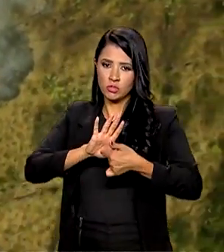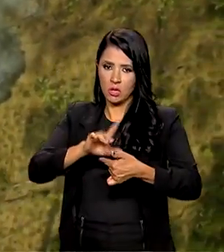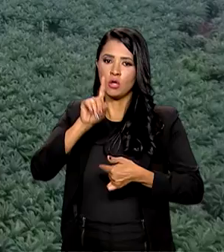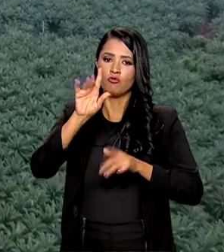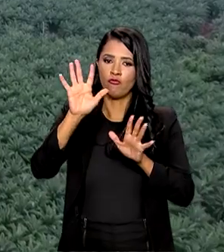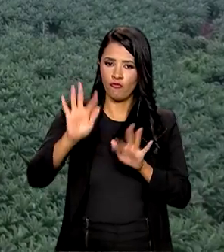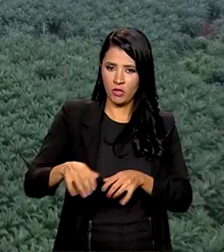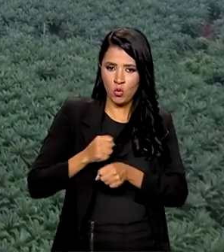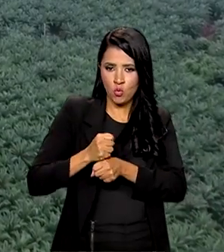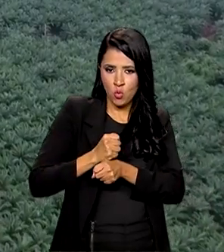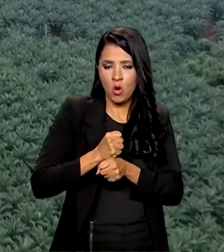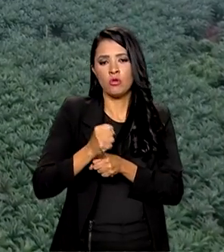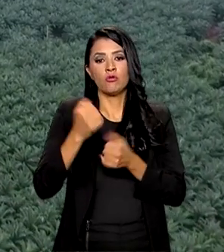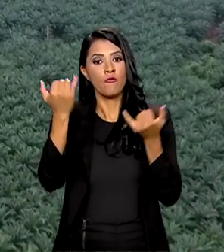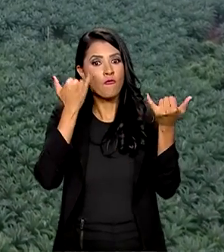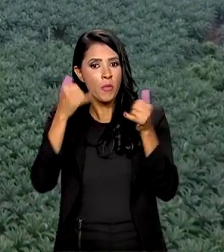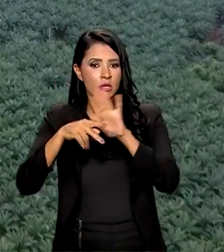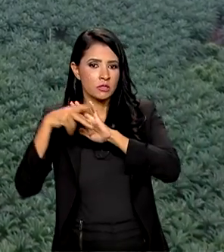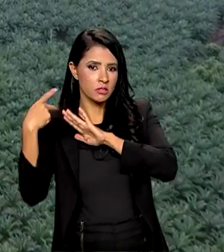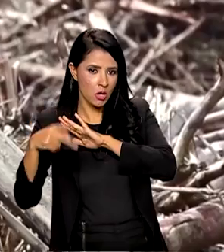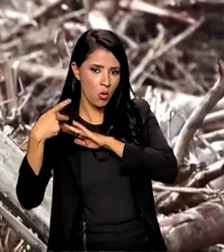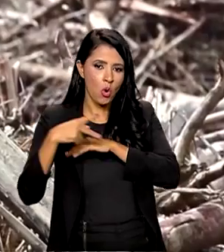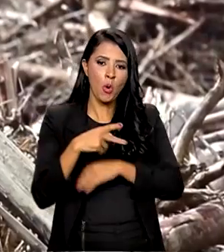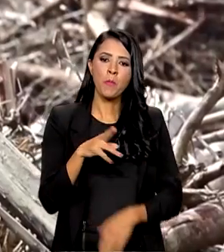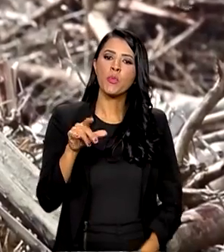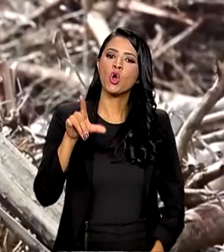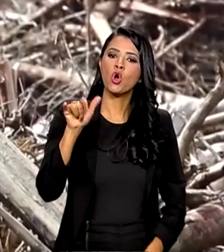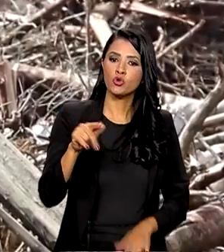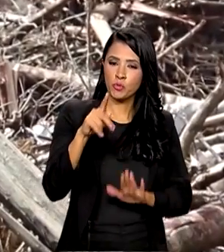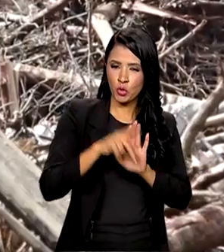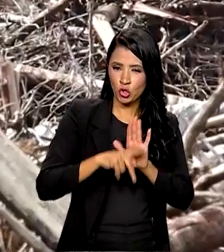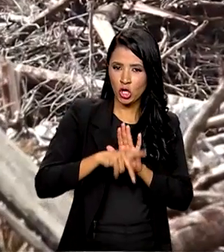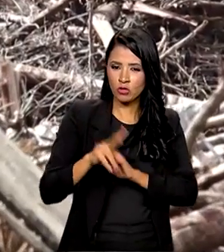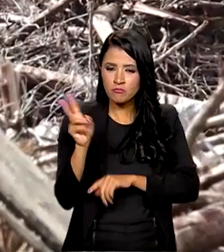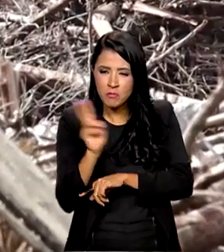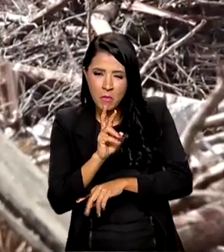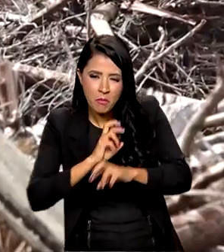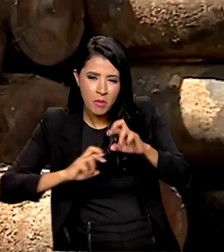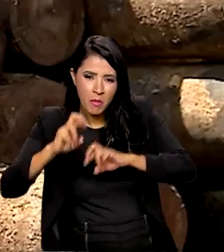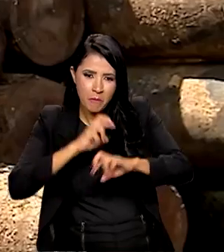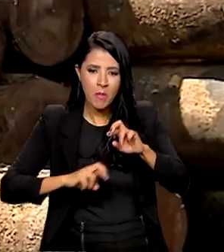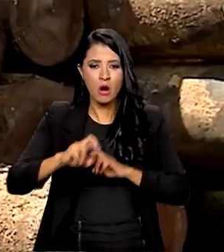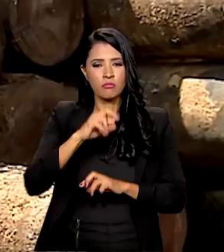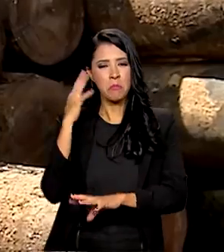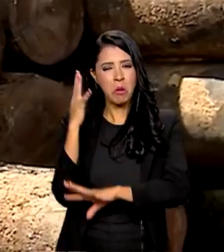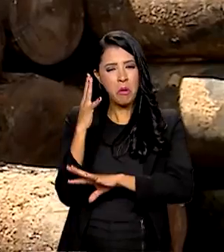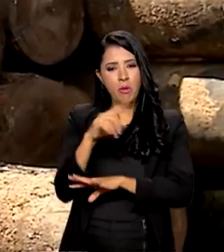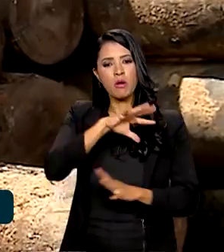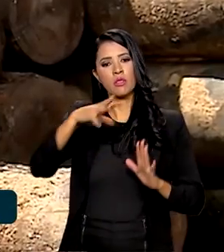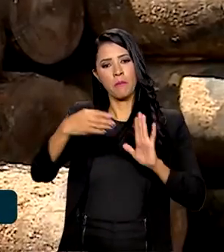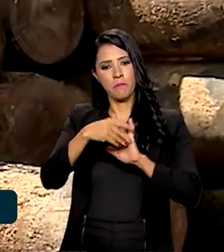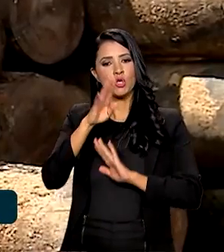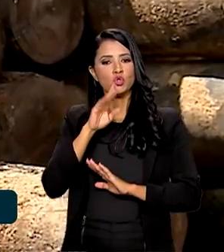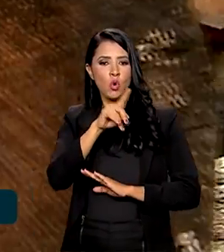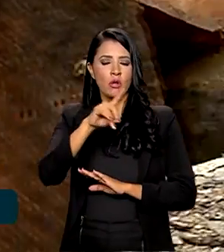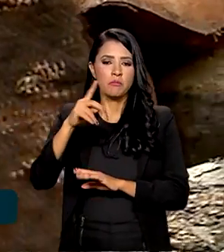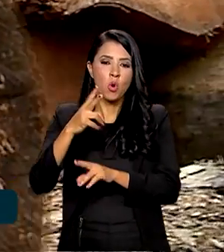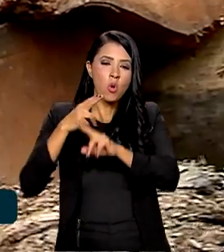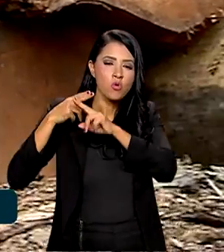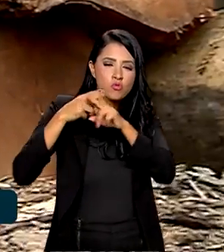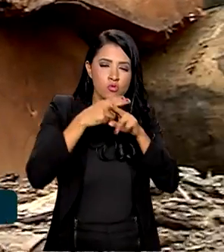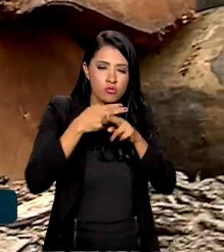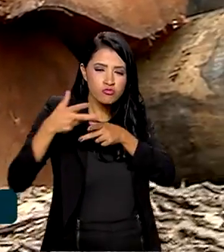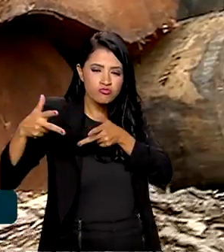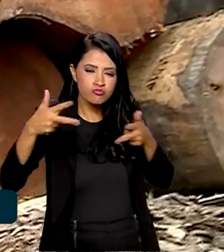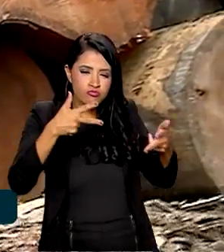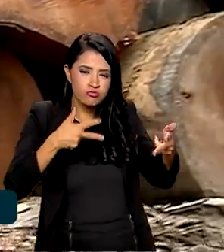no final do ano com as informações do prodes o projeto de monitoramento do desmatamento na Amazônia legal por satélite que